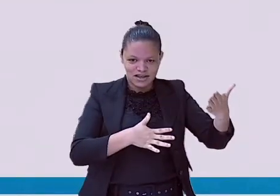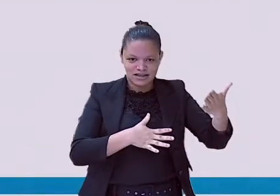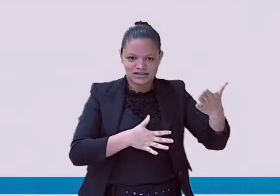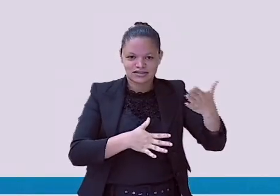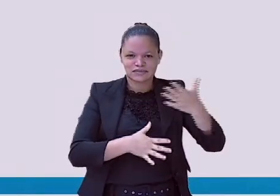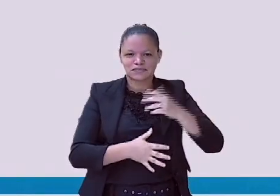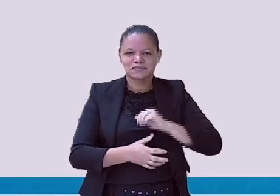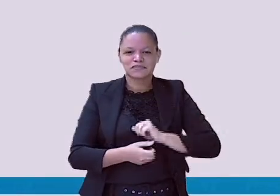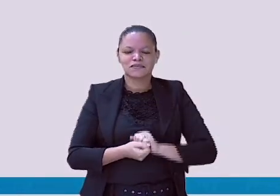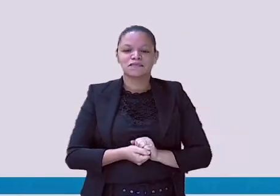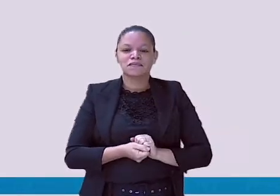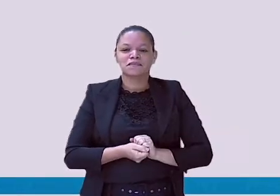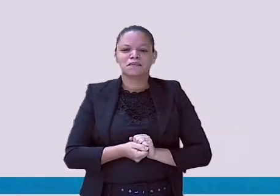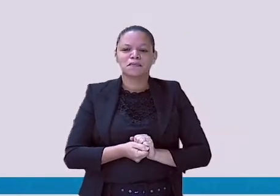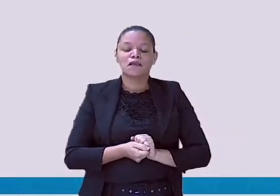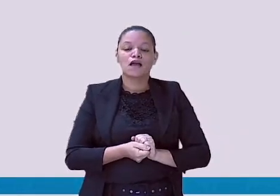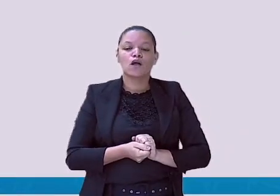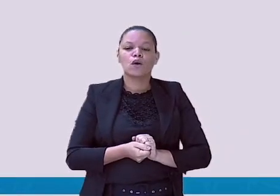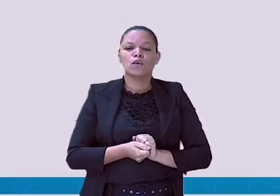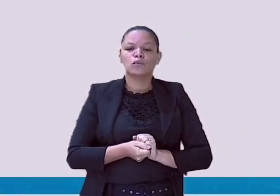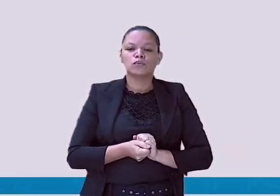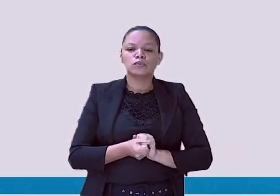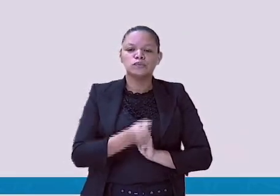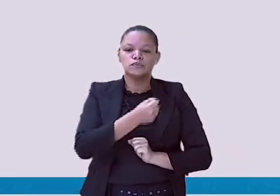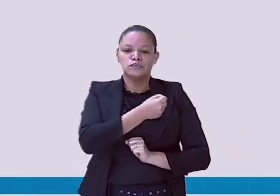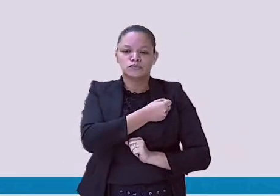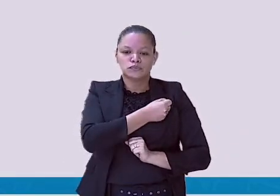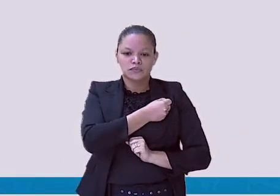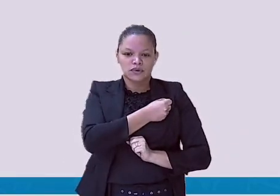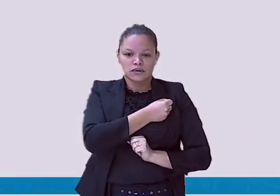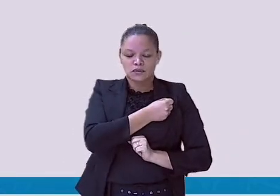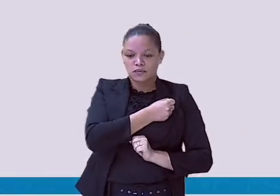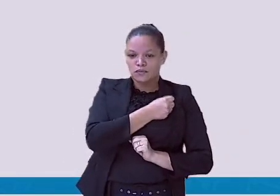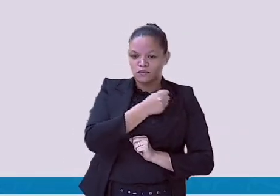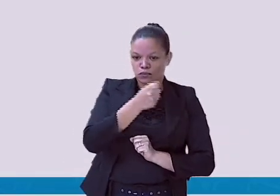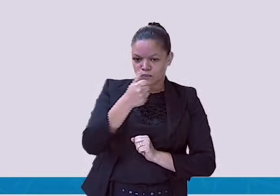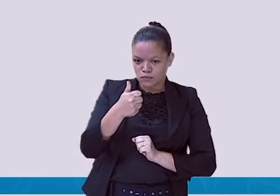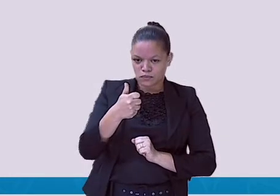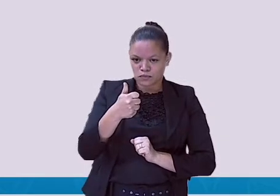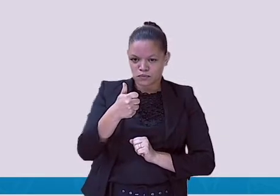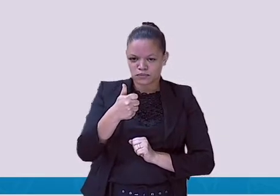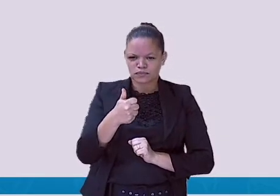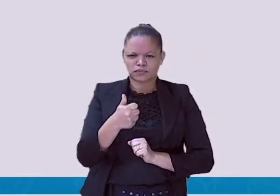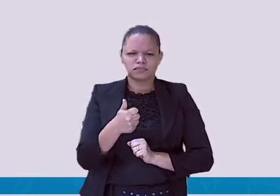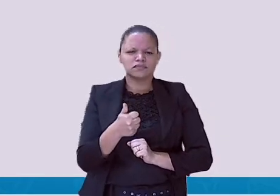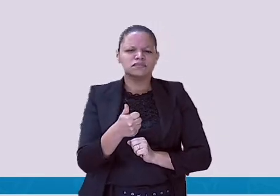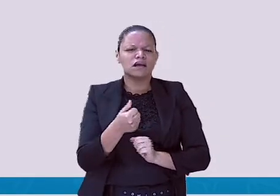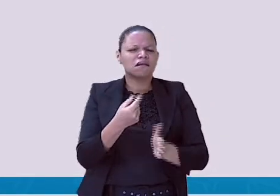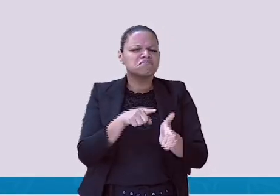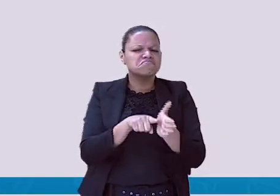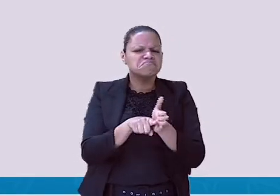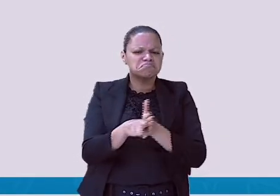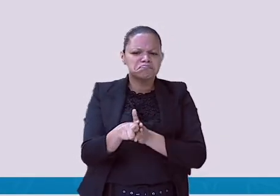Atividades. Vamos lá. A primeira pergunta é relativa ao texto e